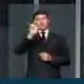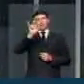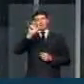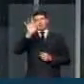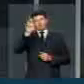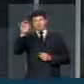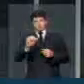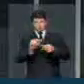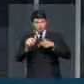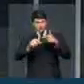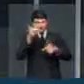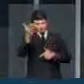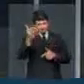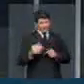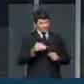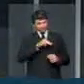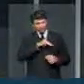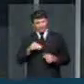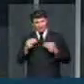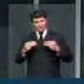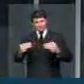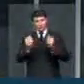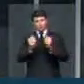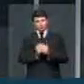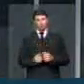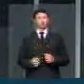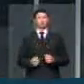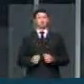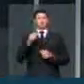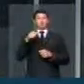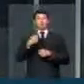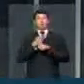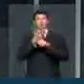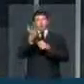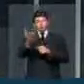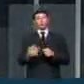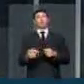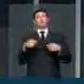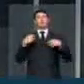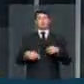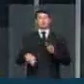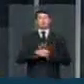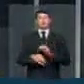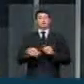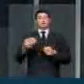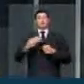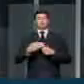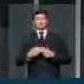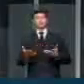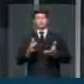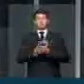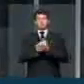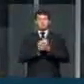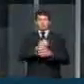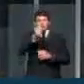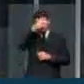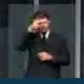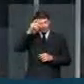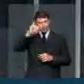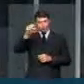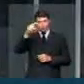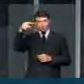que o Senhor tem feito aí com no seu ministério junto com quem ele procura com as demandas da cidade e parabéns ao prefeito